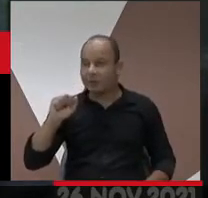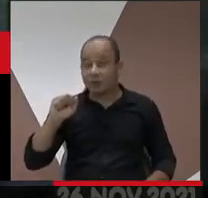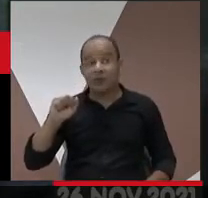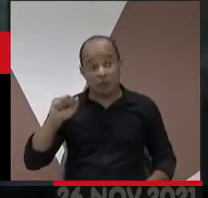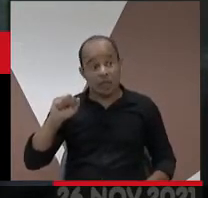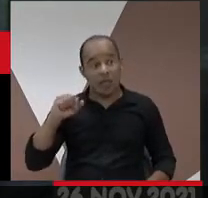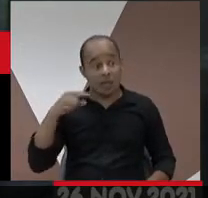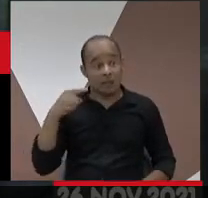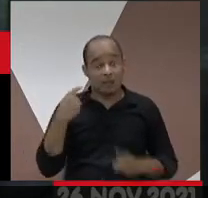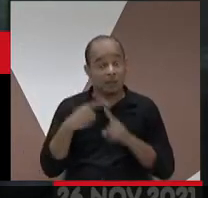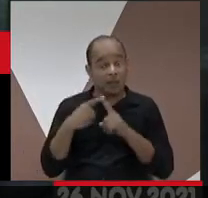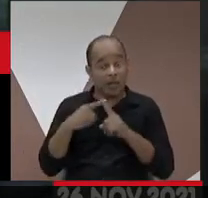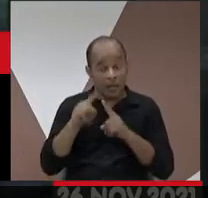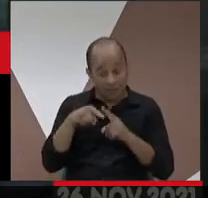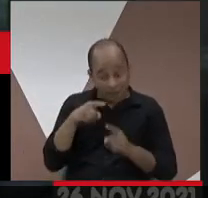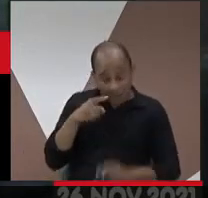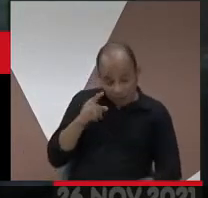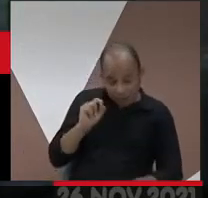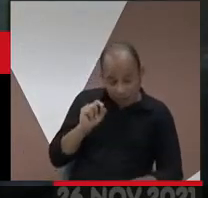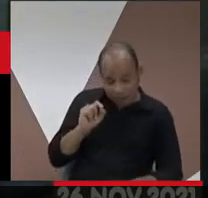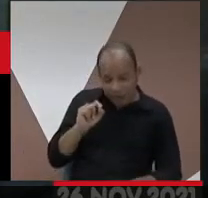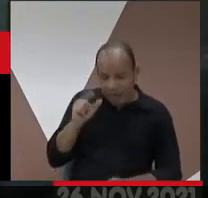público, o interesse da população,